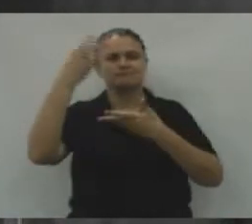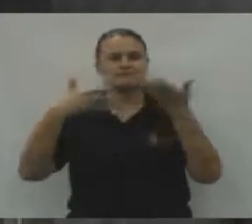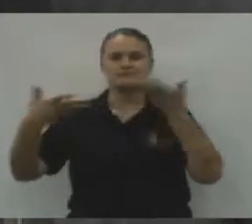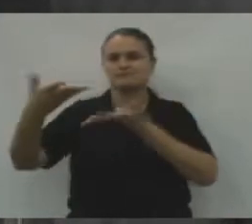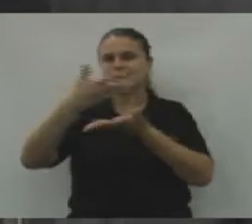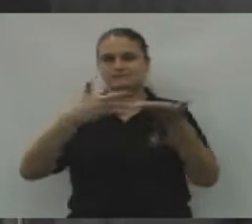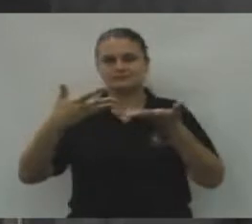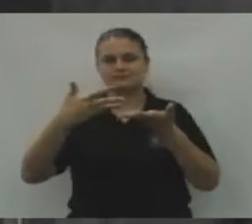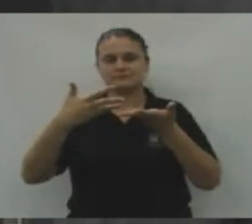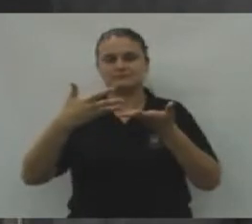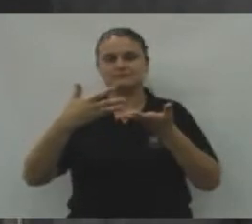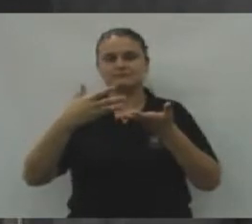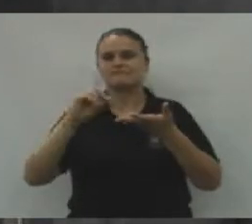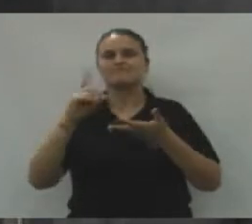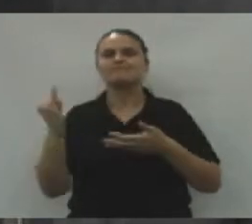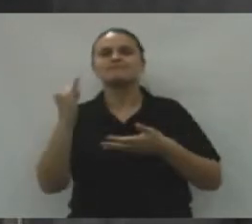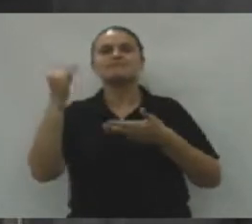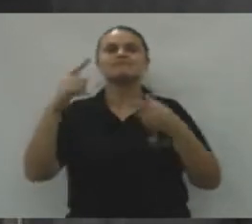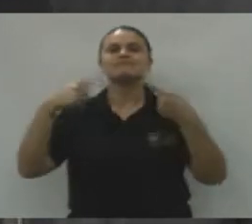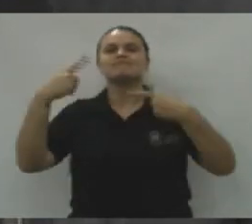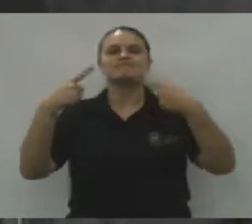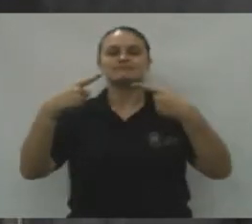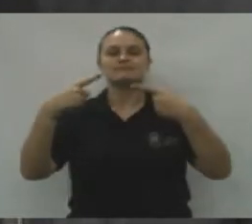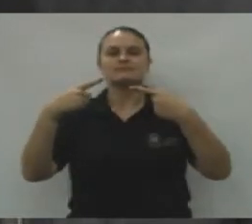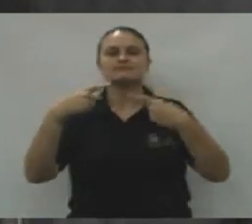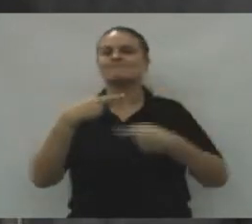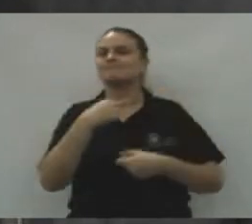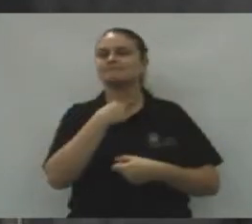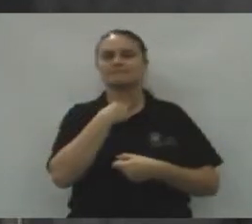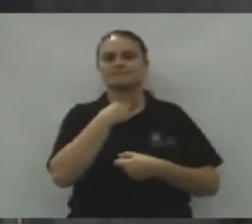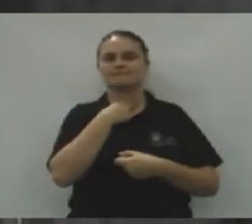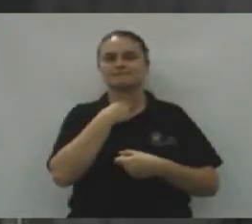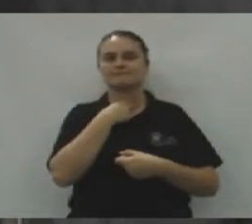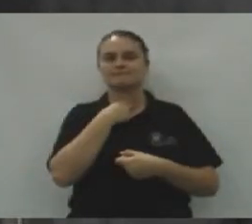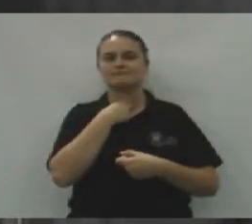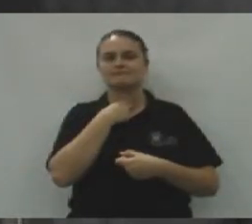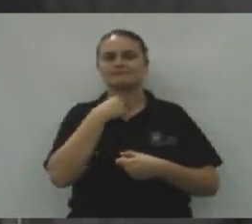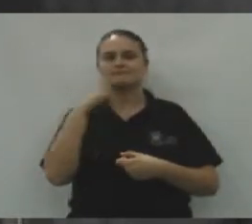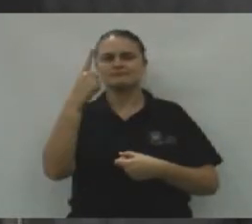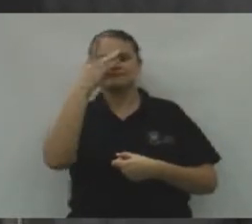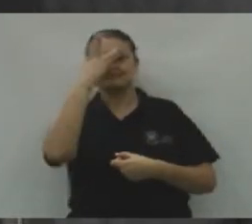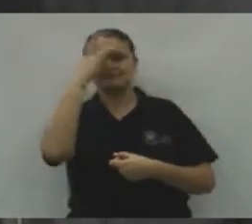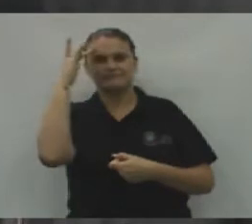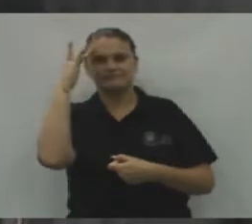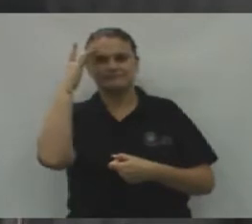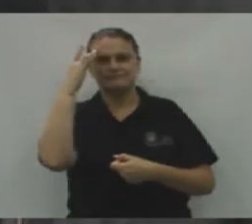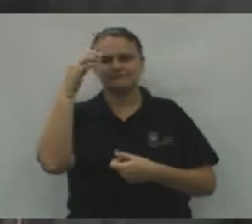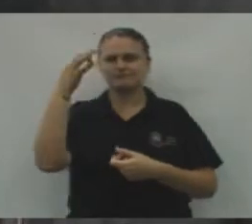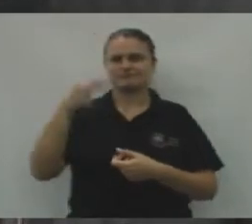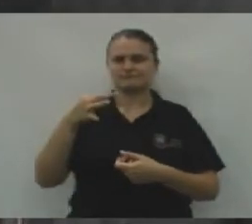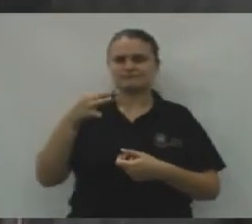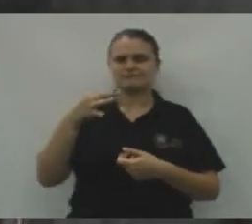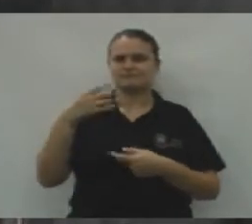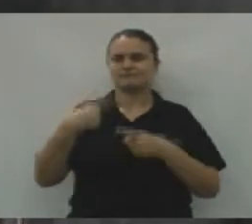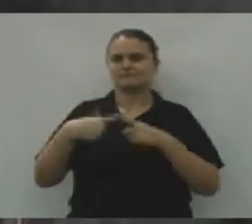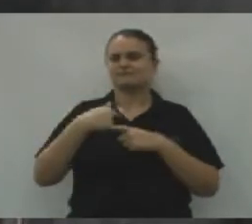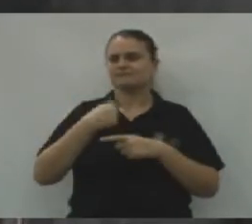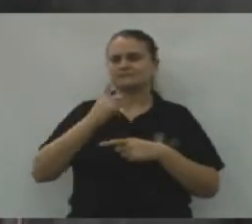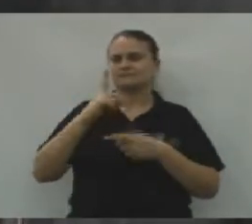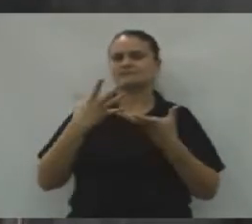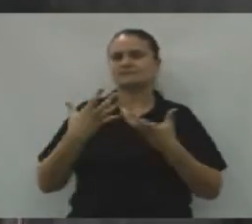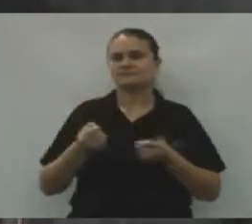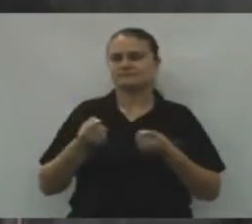todos, independentemente. Não podemos admitir que alguém não esteja certo só porque não concorda com